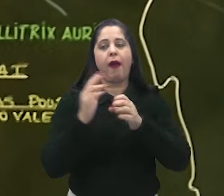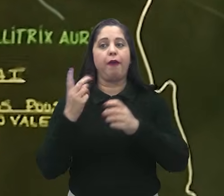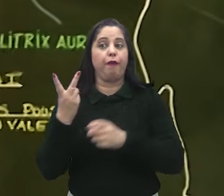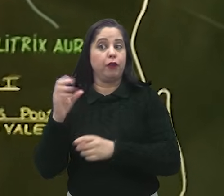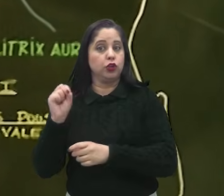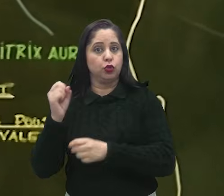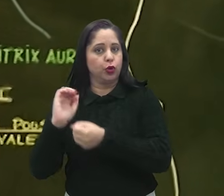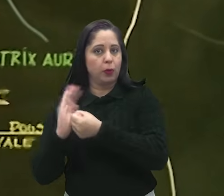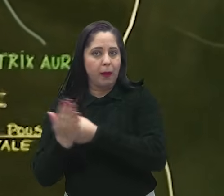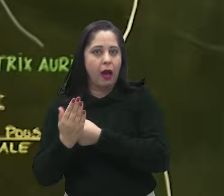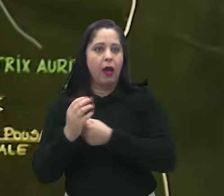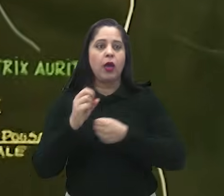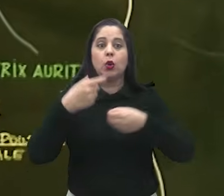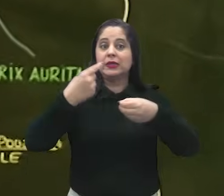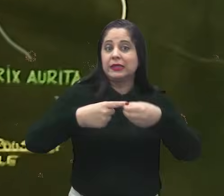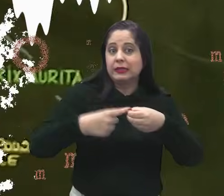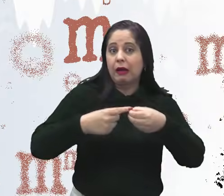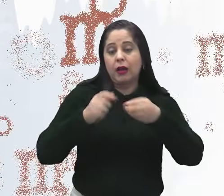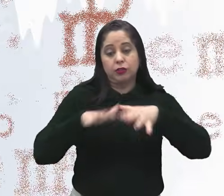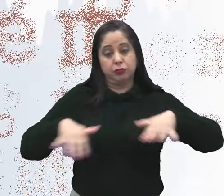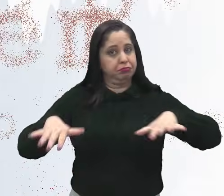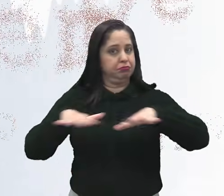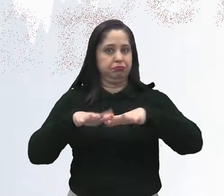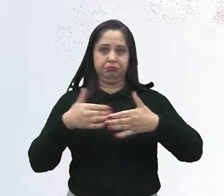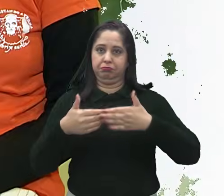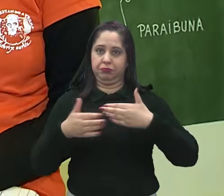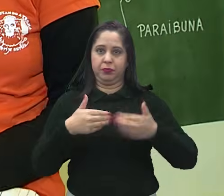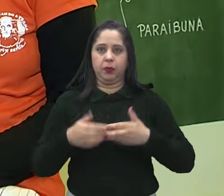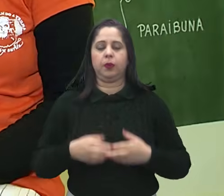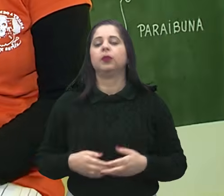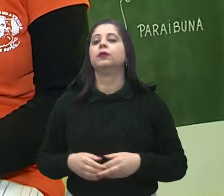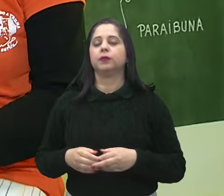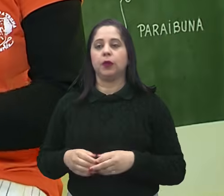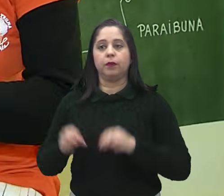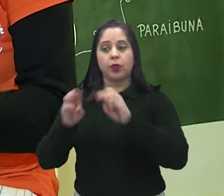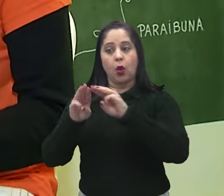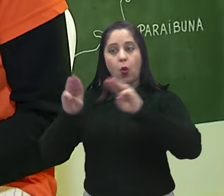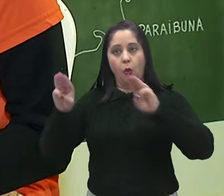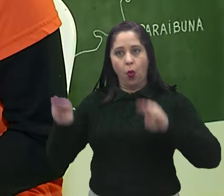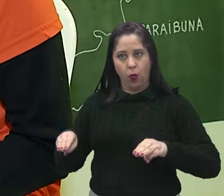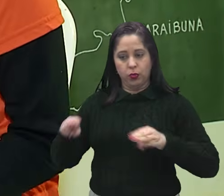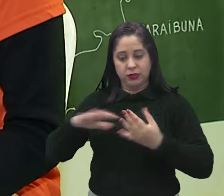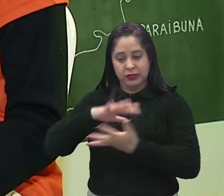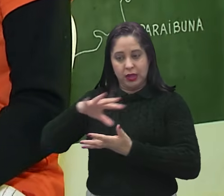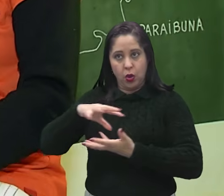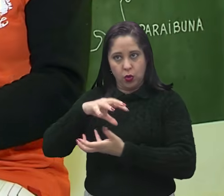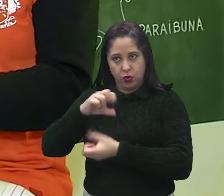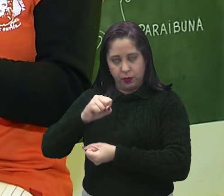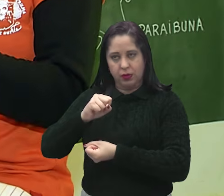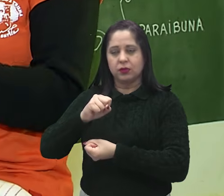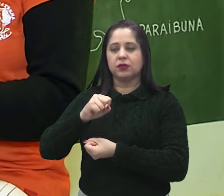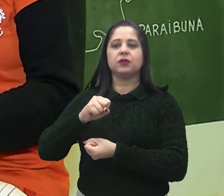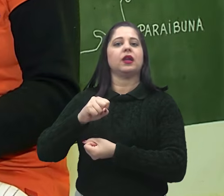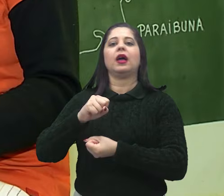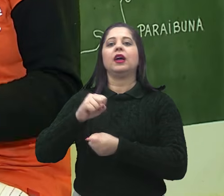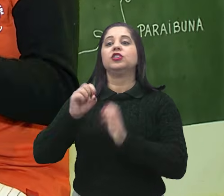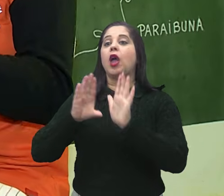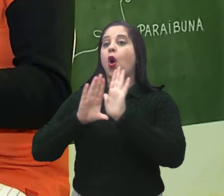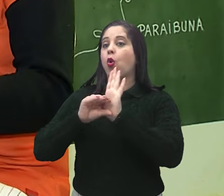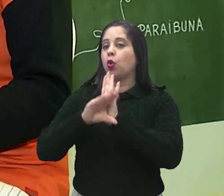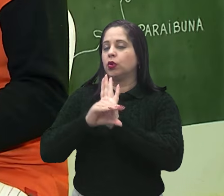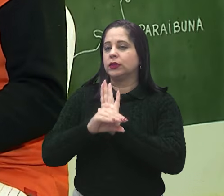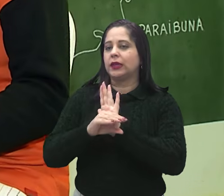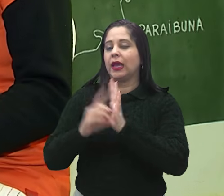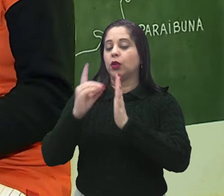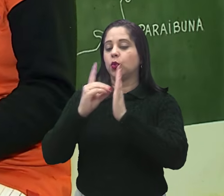bairros, pode ser uma cidade ou pode ser uma região. Bom, o ecomuseu, vou tentar ser o mais breve possível, ele é um conceito que surgiu